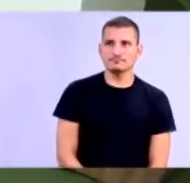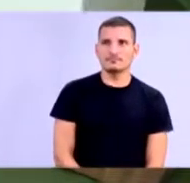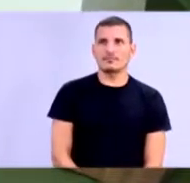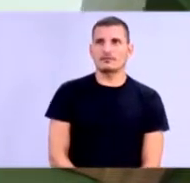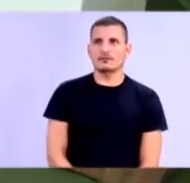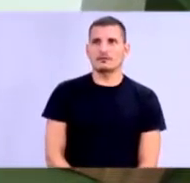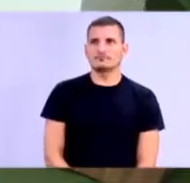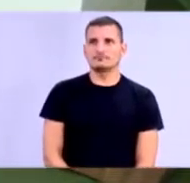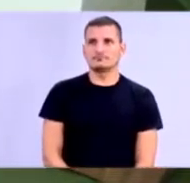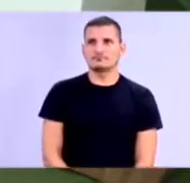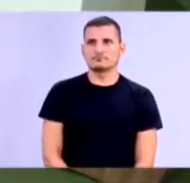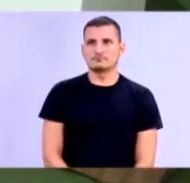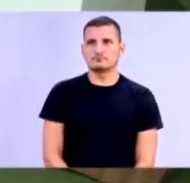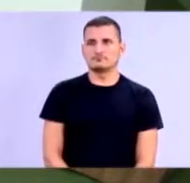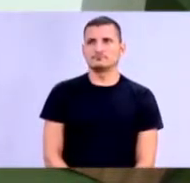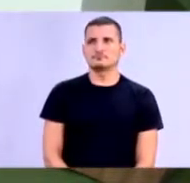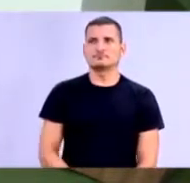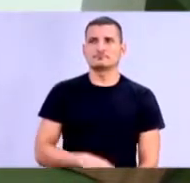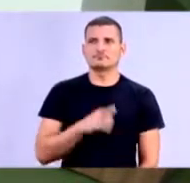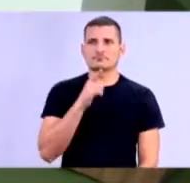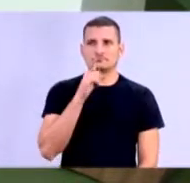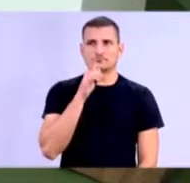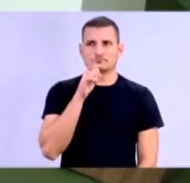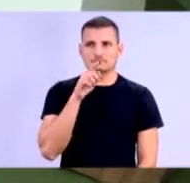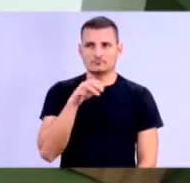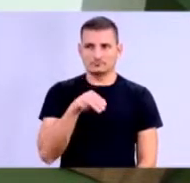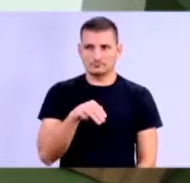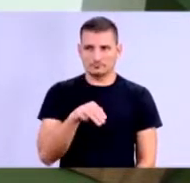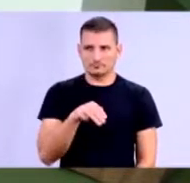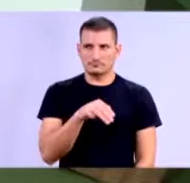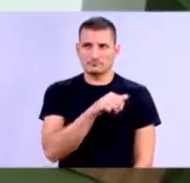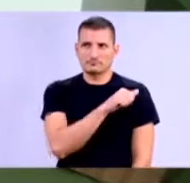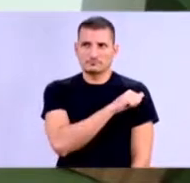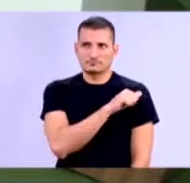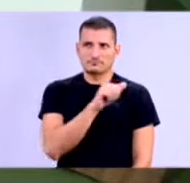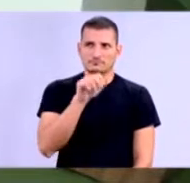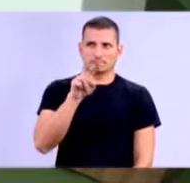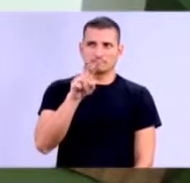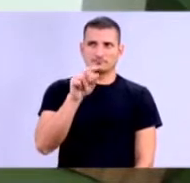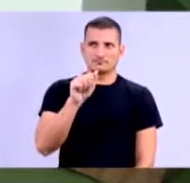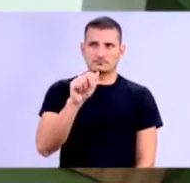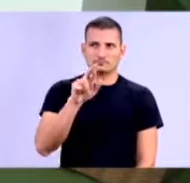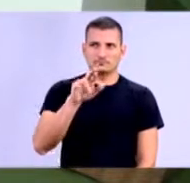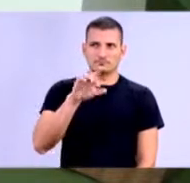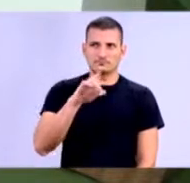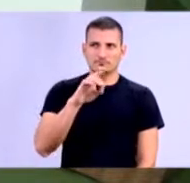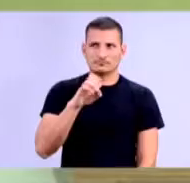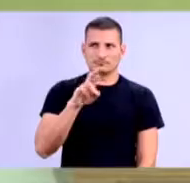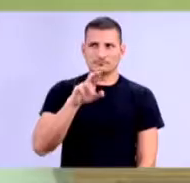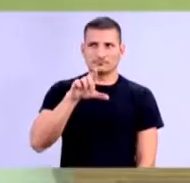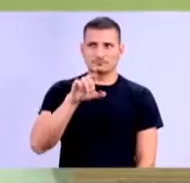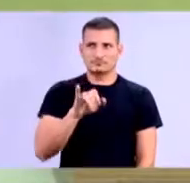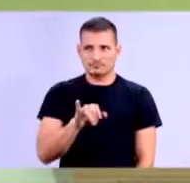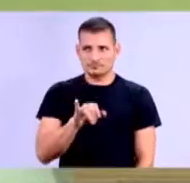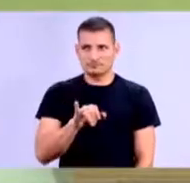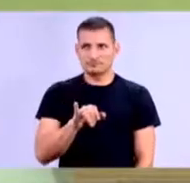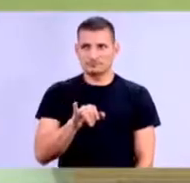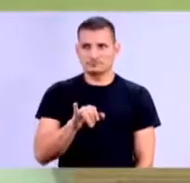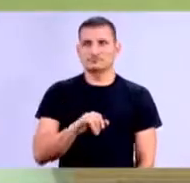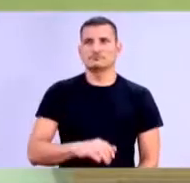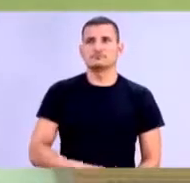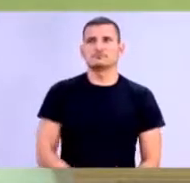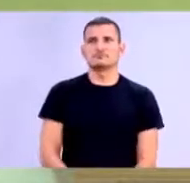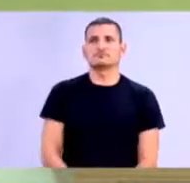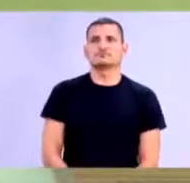a participação lá de Guajará, do aluno Vanderlei, né, que diz que representa então